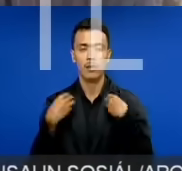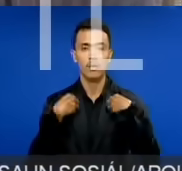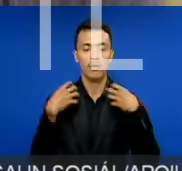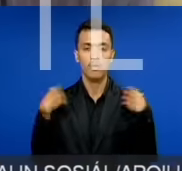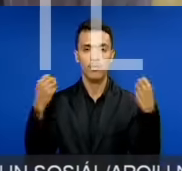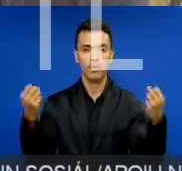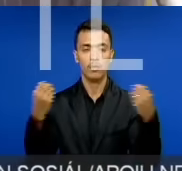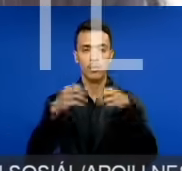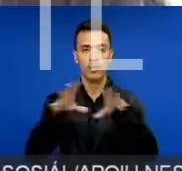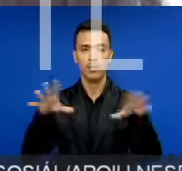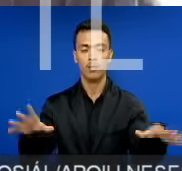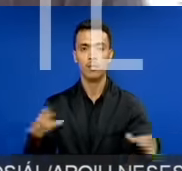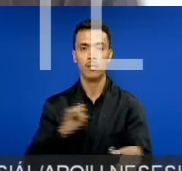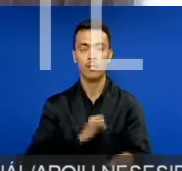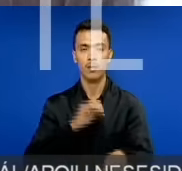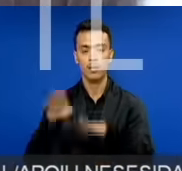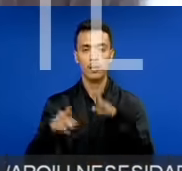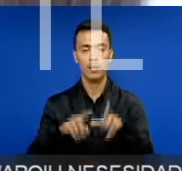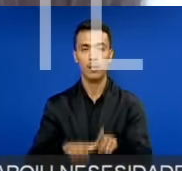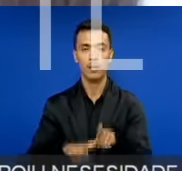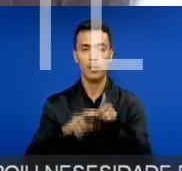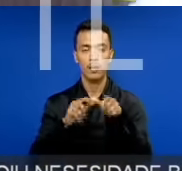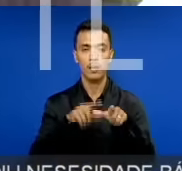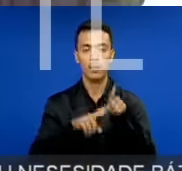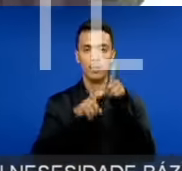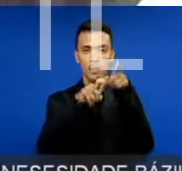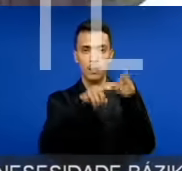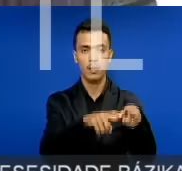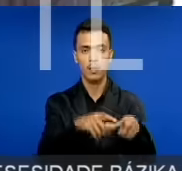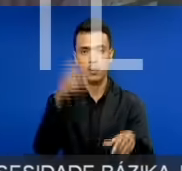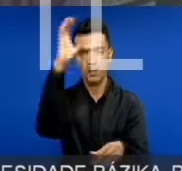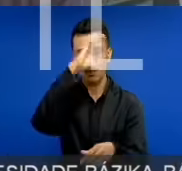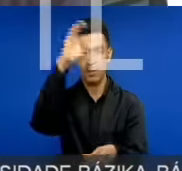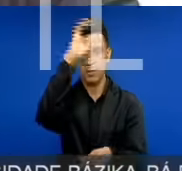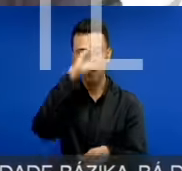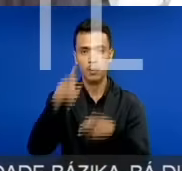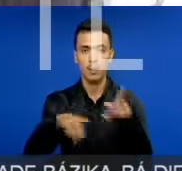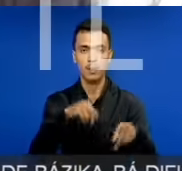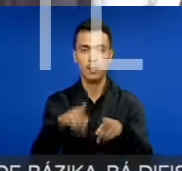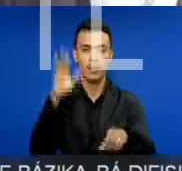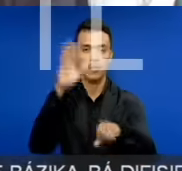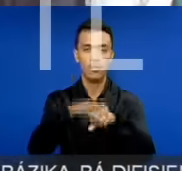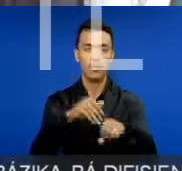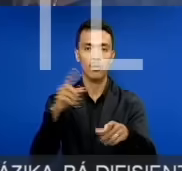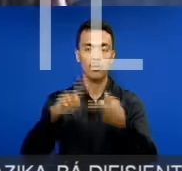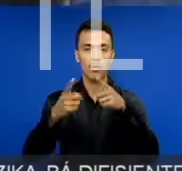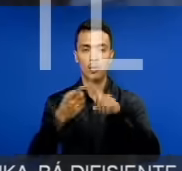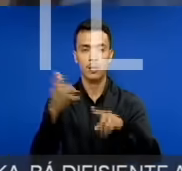la toona anton hau halai ona hau halai buka raimanan hau boluk olega sira mai